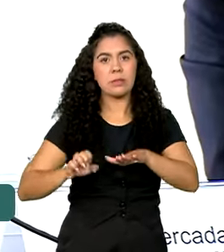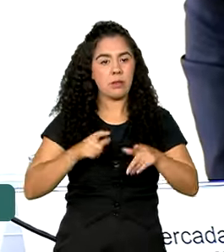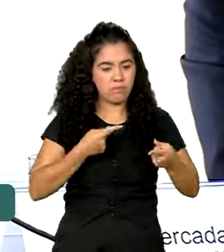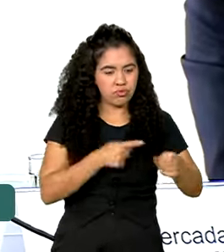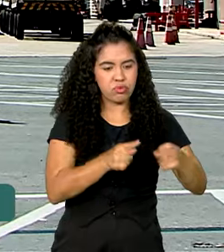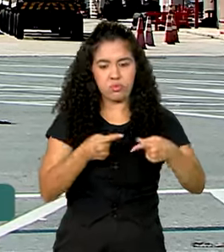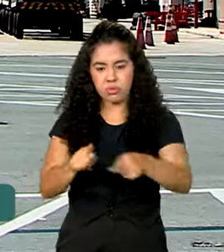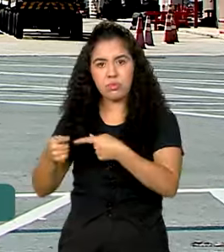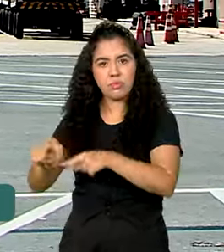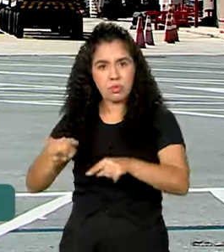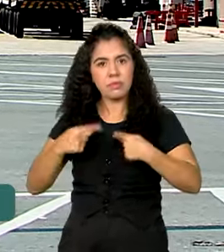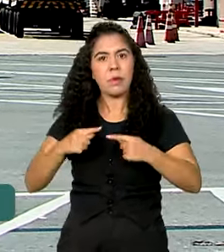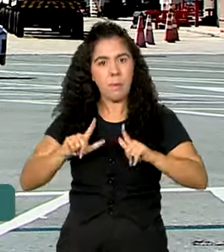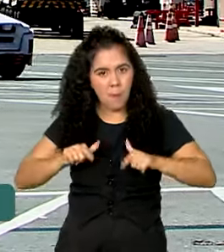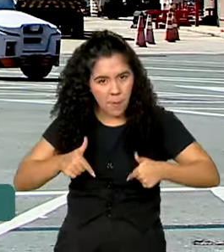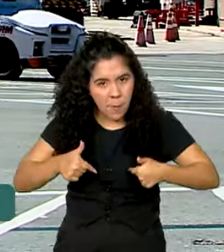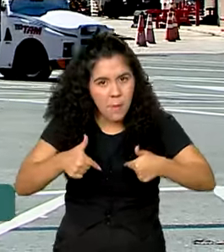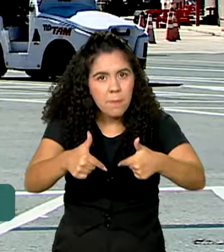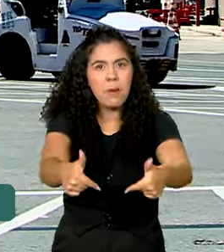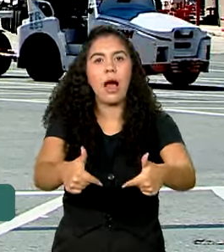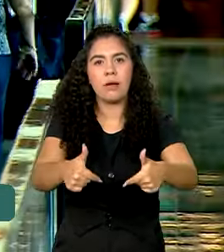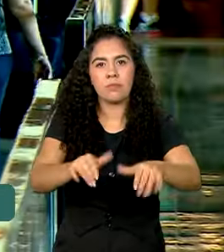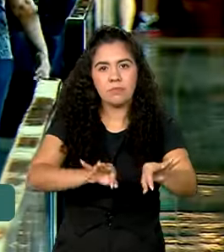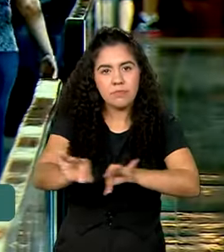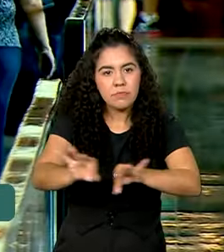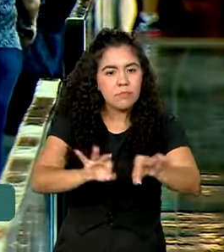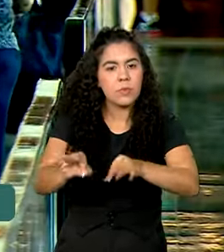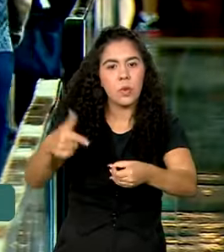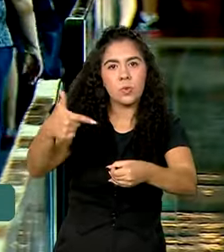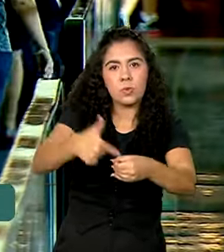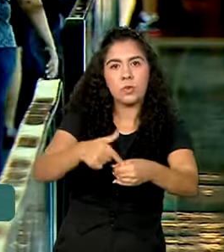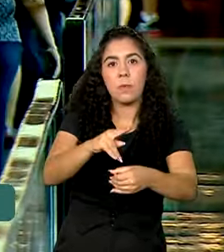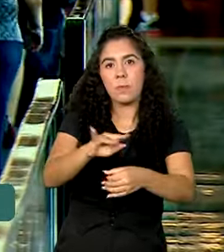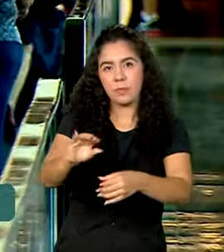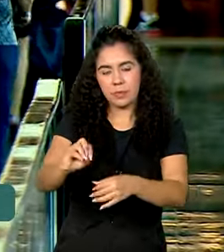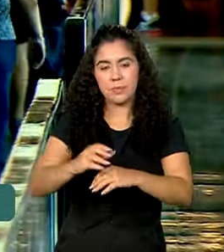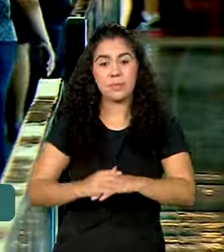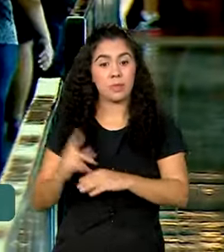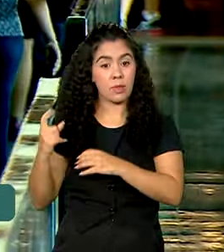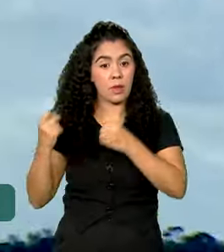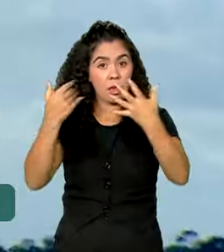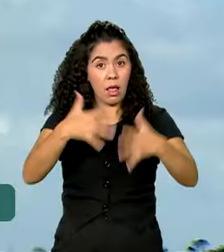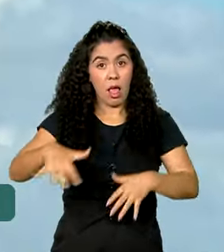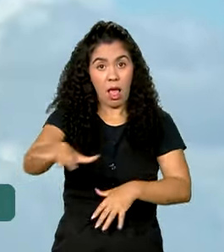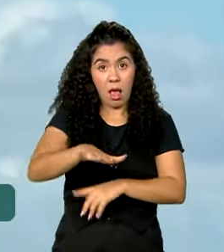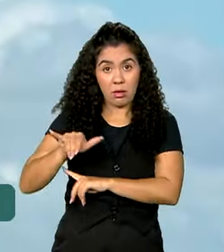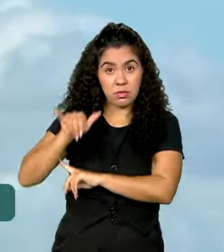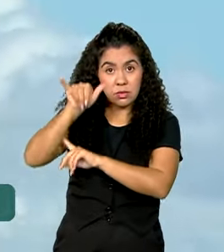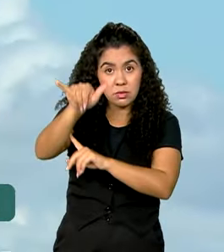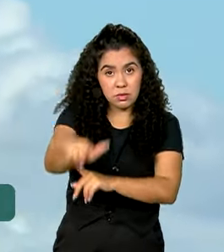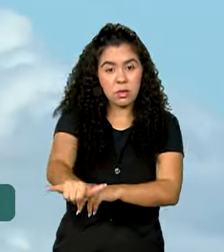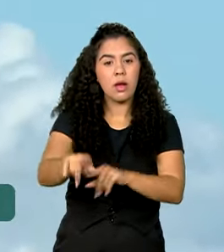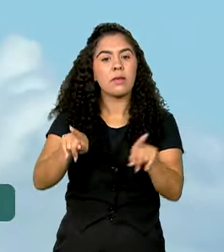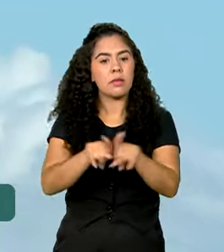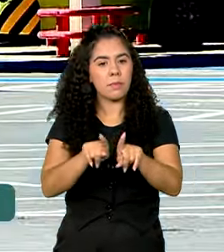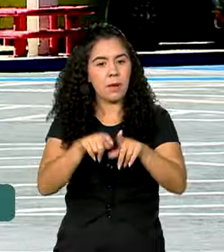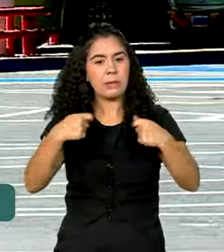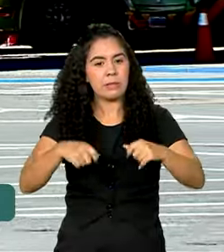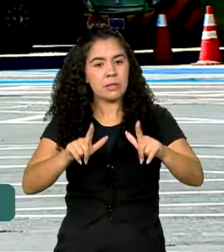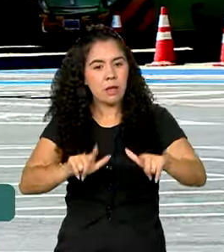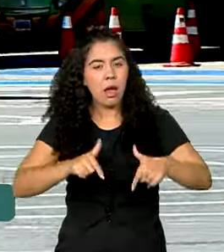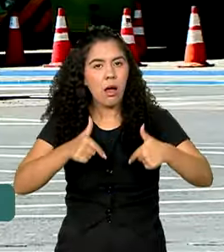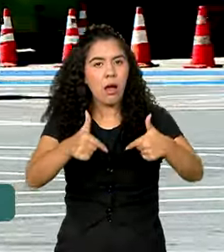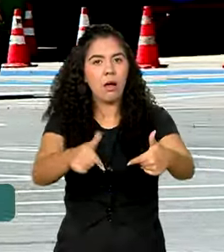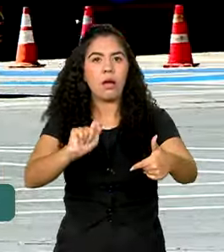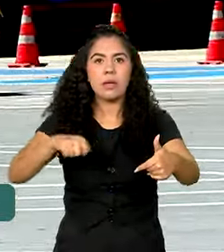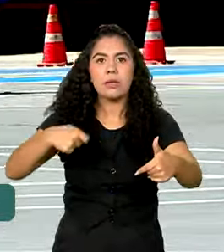ao biocombustível. Além de baixar os preços de passagens para o setor de aviação civil, a iniciativa também deve ampliar o uso da aviação